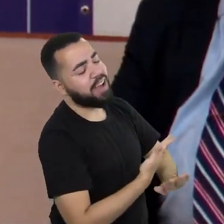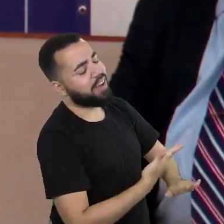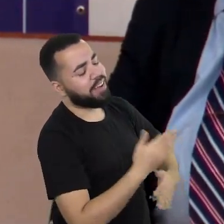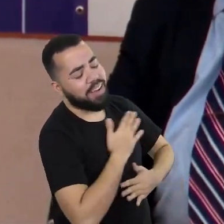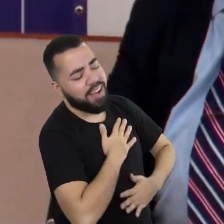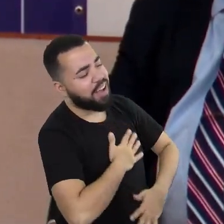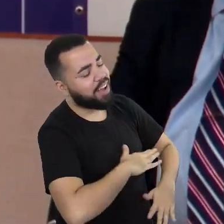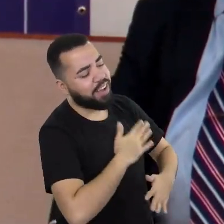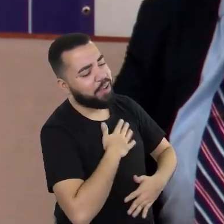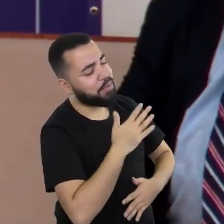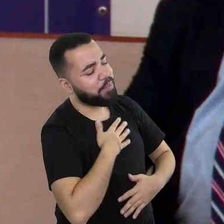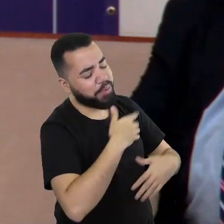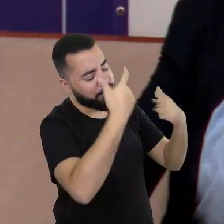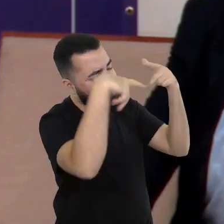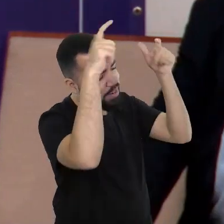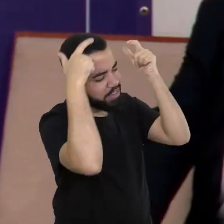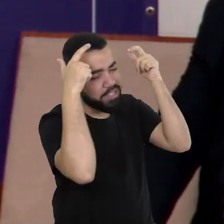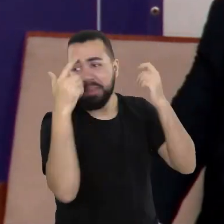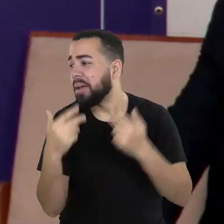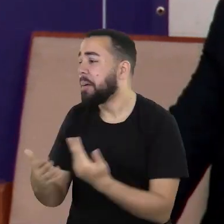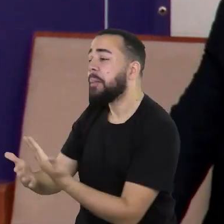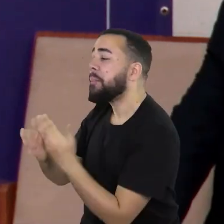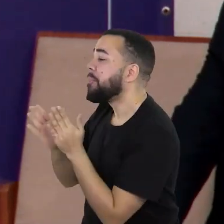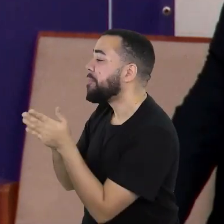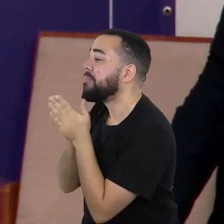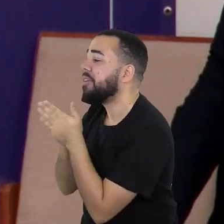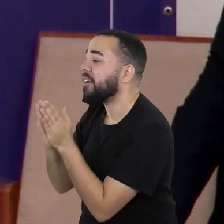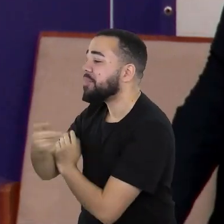falei. Eu dizia: aí, pastorzão, me ajuda. Ele